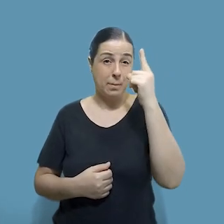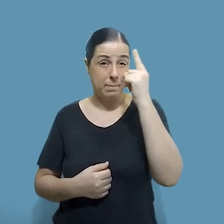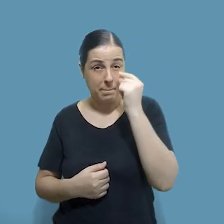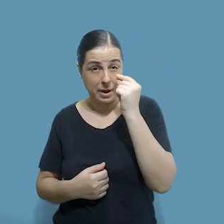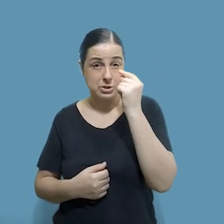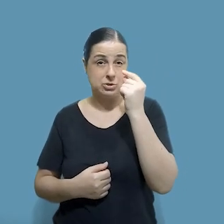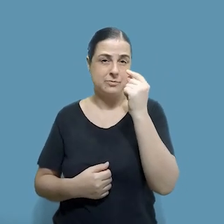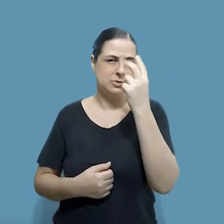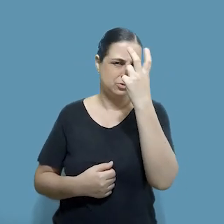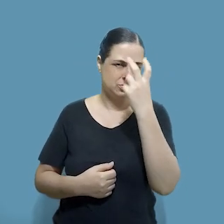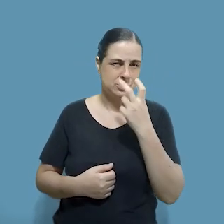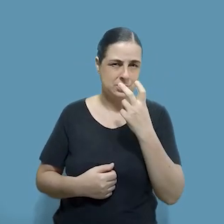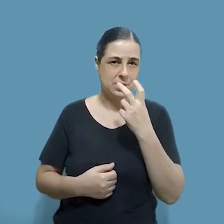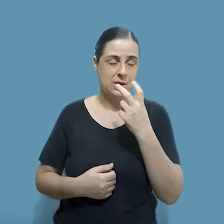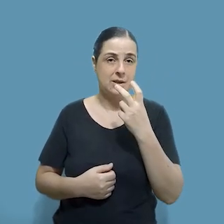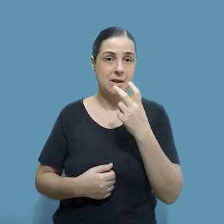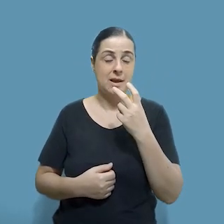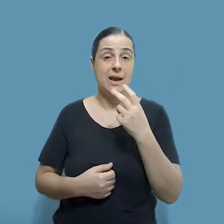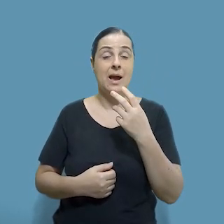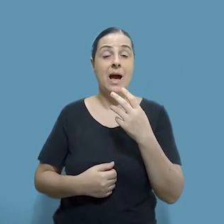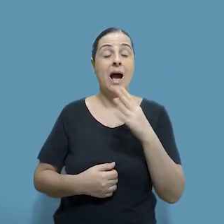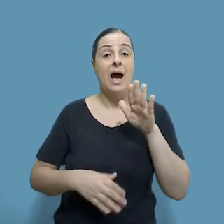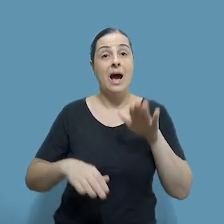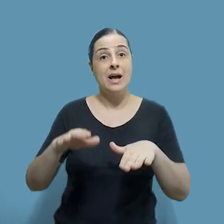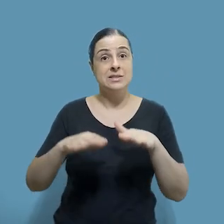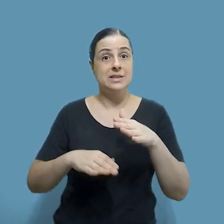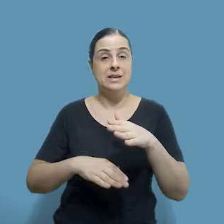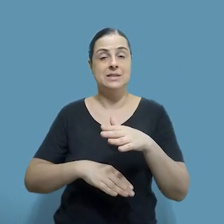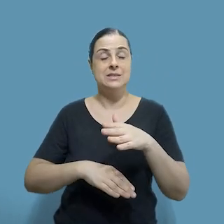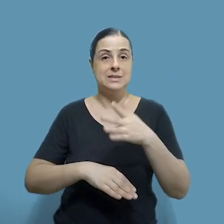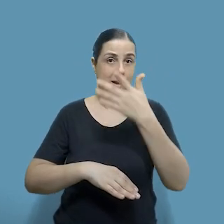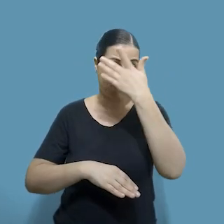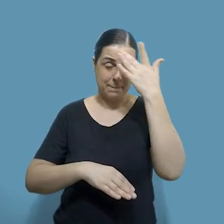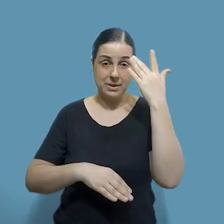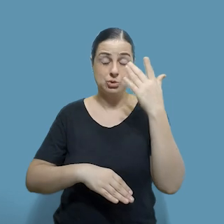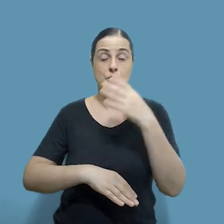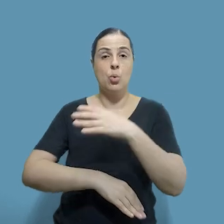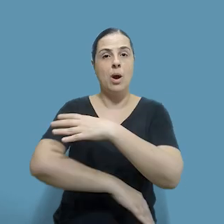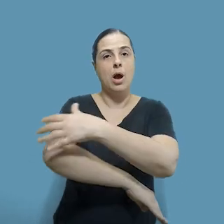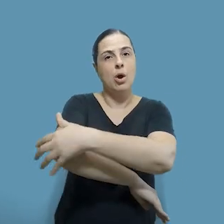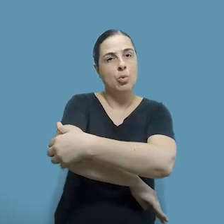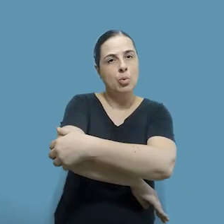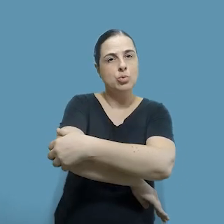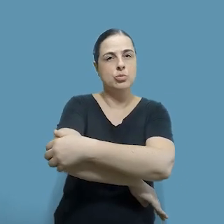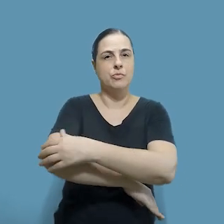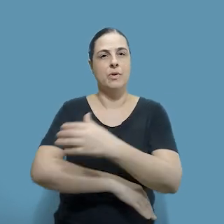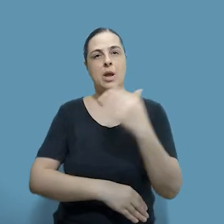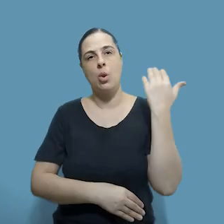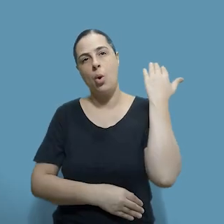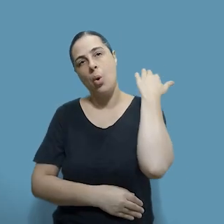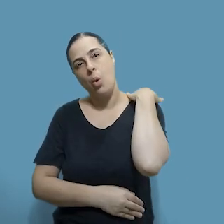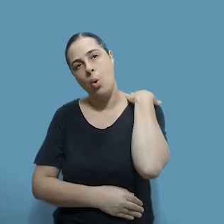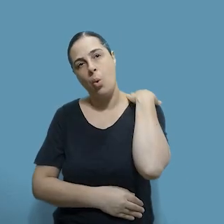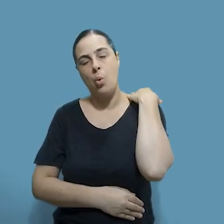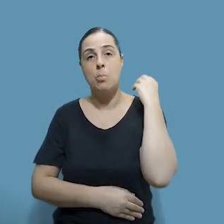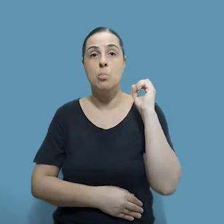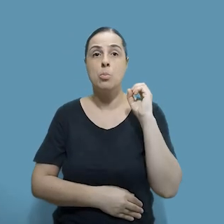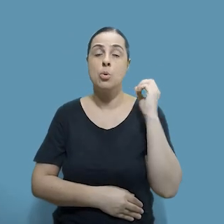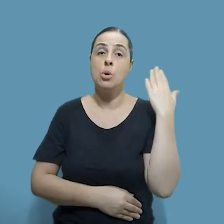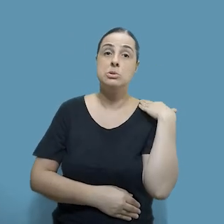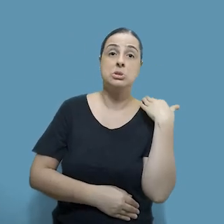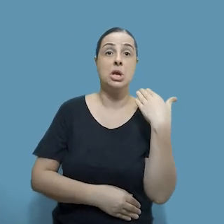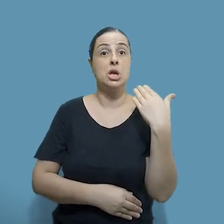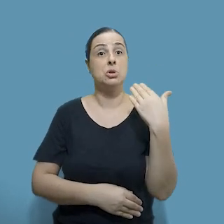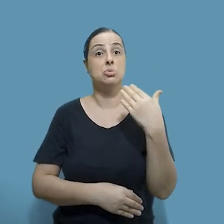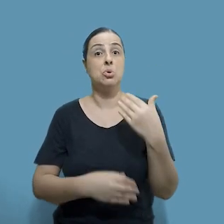querem, ela pega no seu cotovelo, outras preferem pegar no ombro, do lado esquerdo, do lado direito,